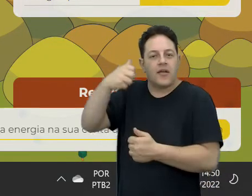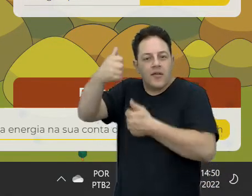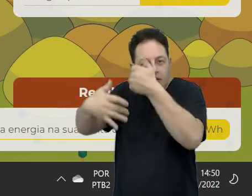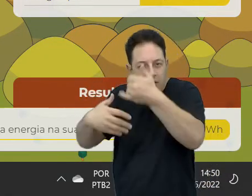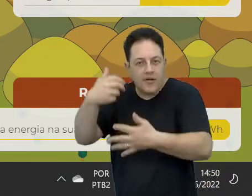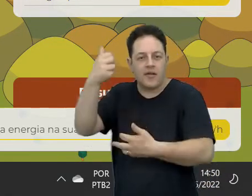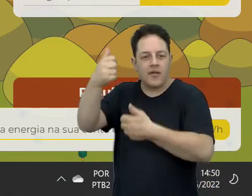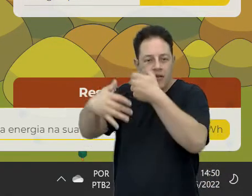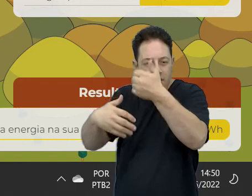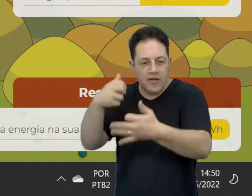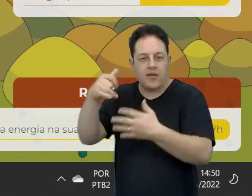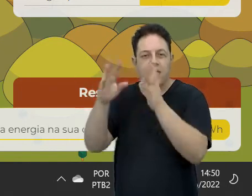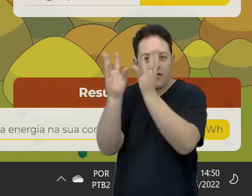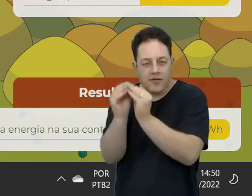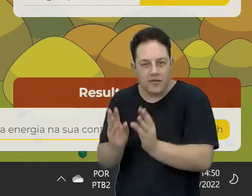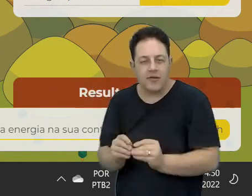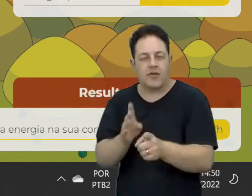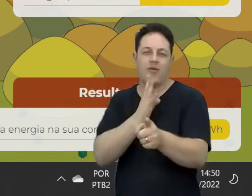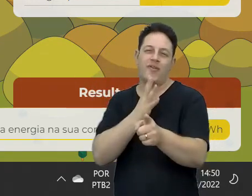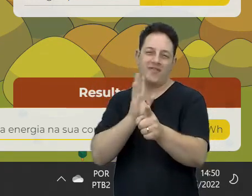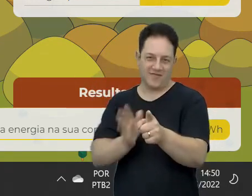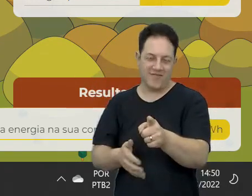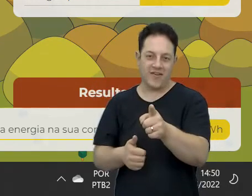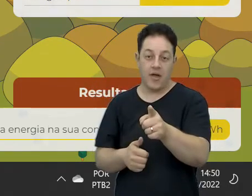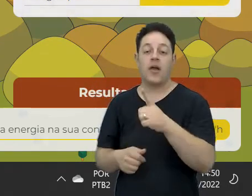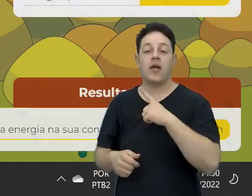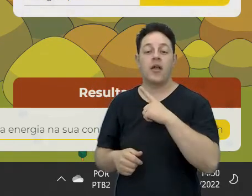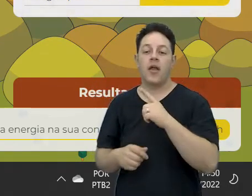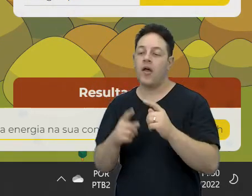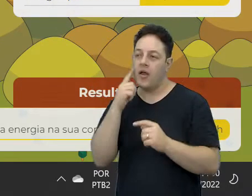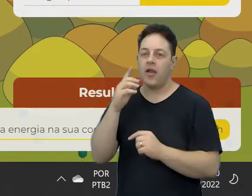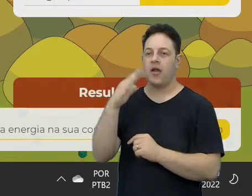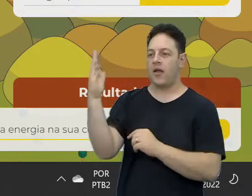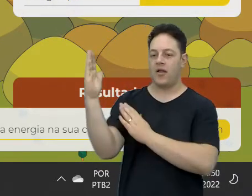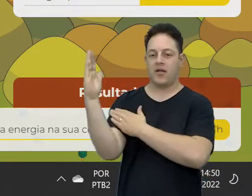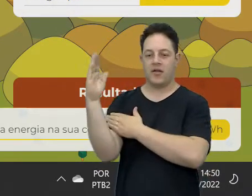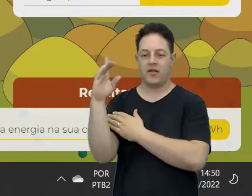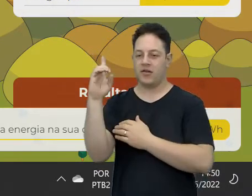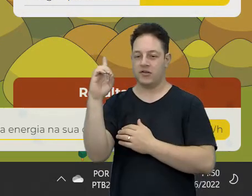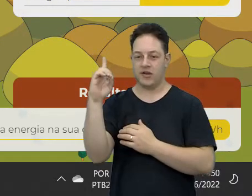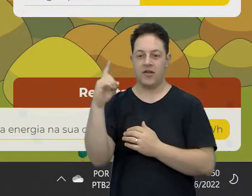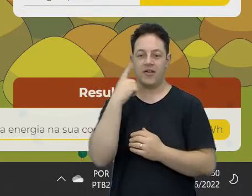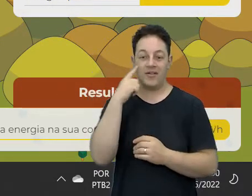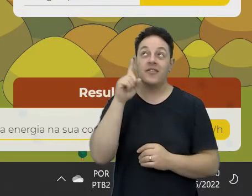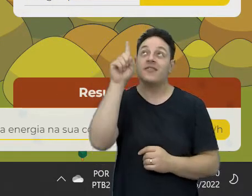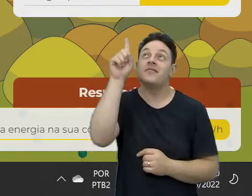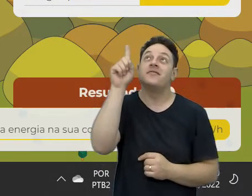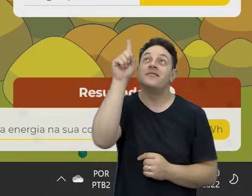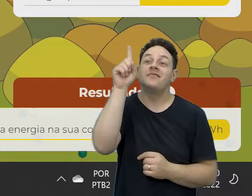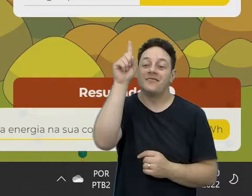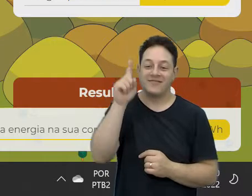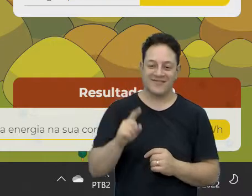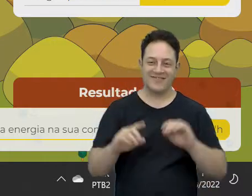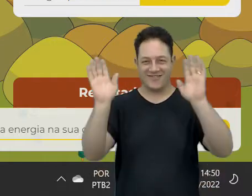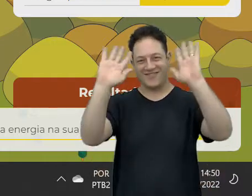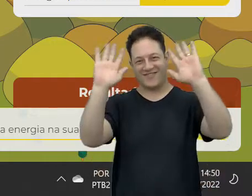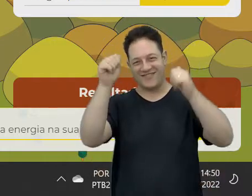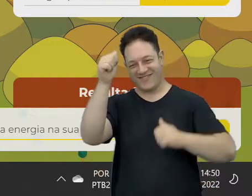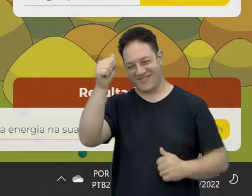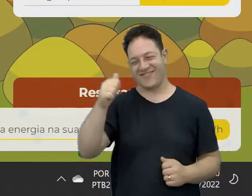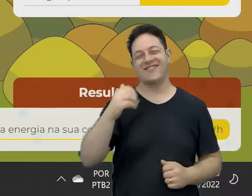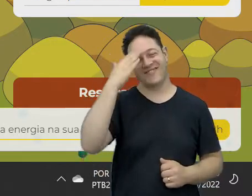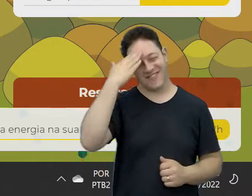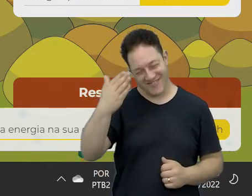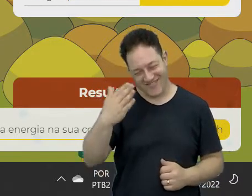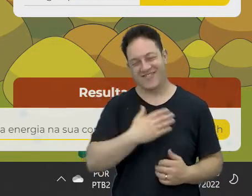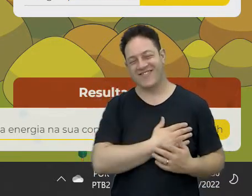gente já conhece. Tá. E lá do lado direito, aí em cima da cabeça aqui do nosso intérprete Felipe, oi Felipe, que bom que você